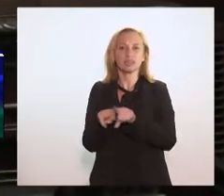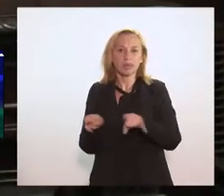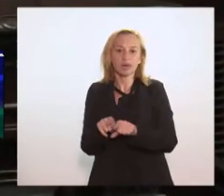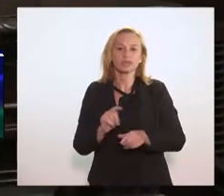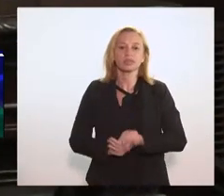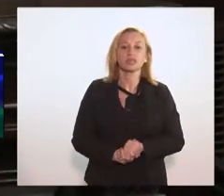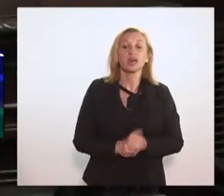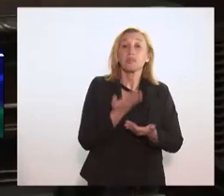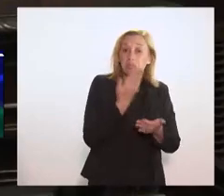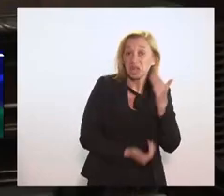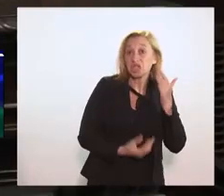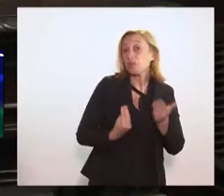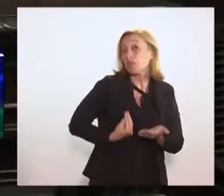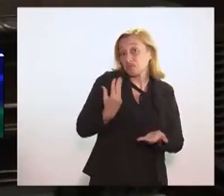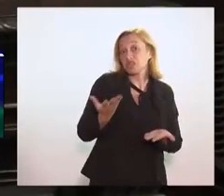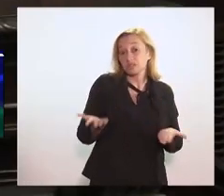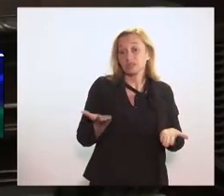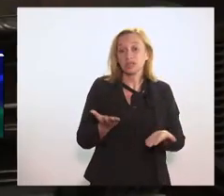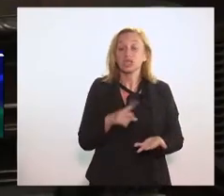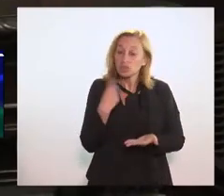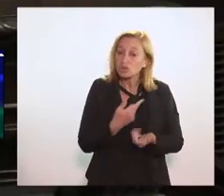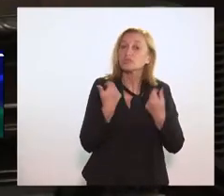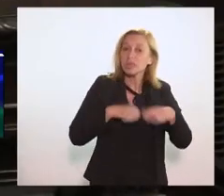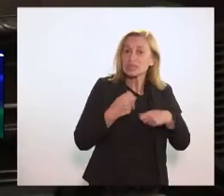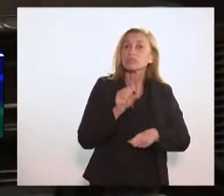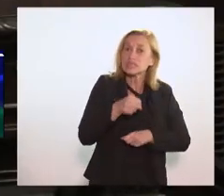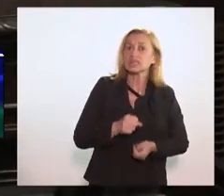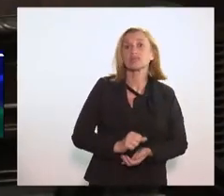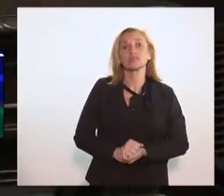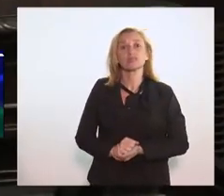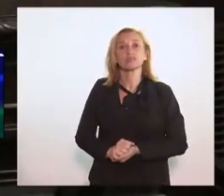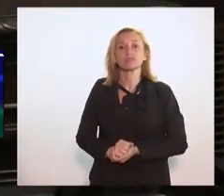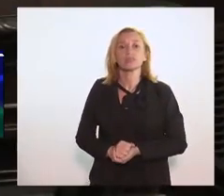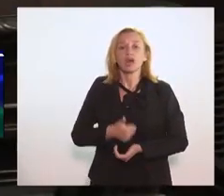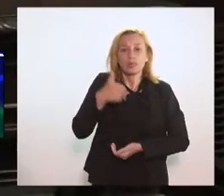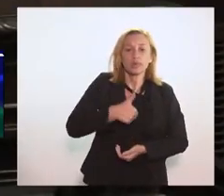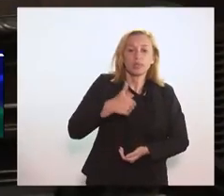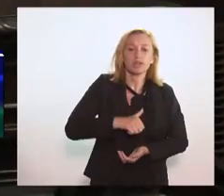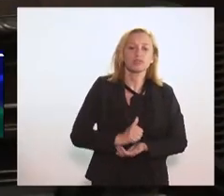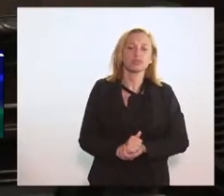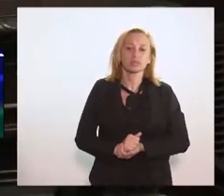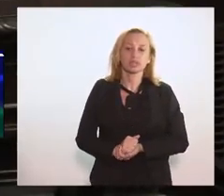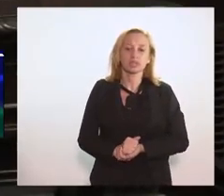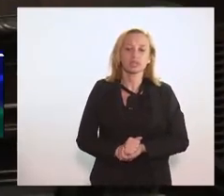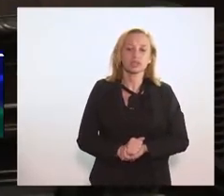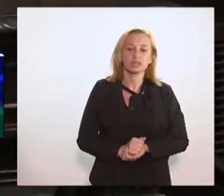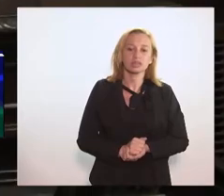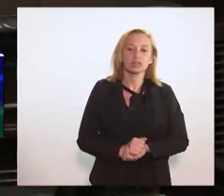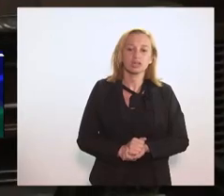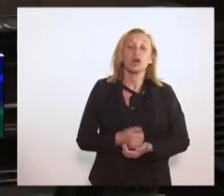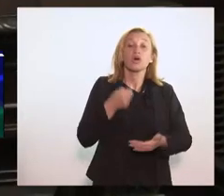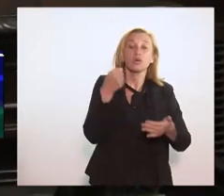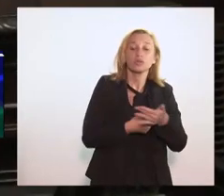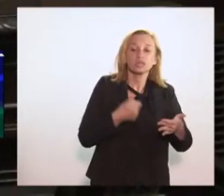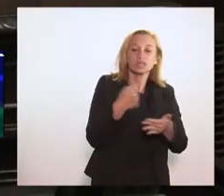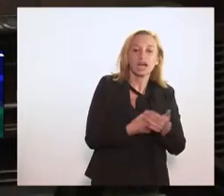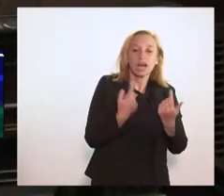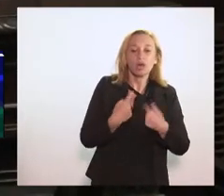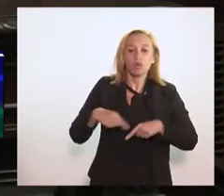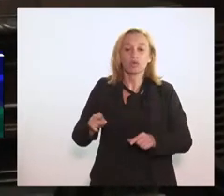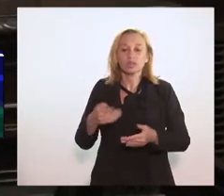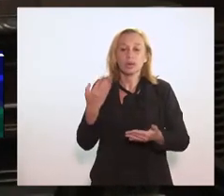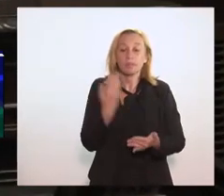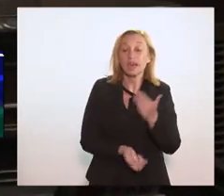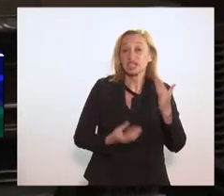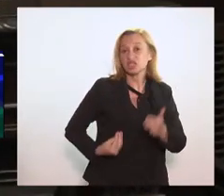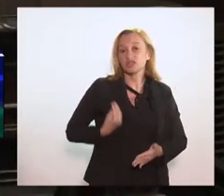perderam a vida, e nós precisamos, sim, em primeiro lugar, tentarmos lutar contra a perda de